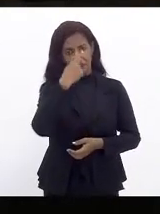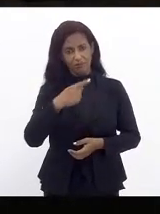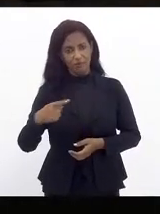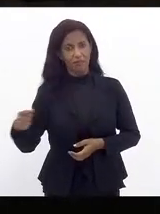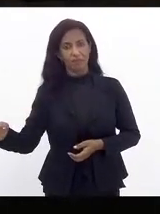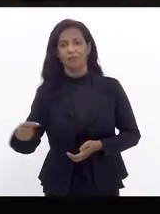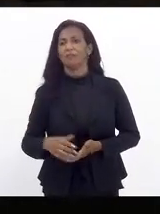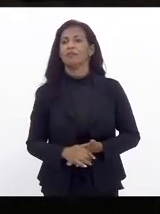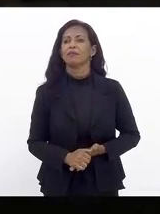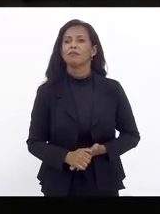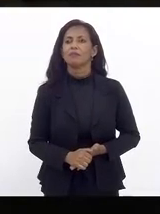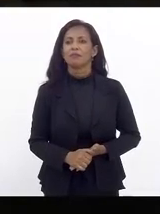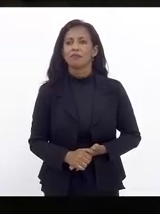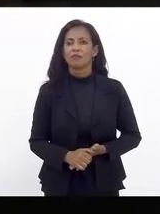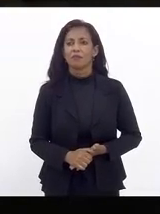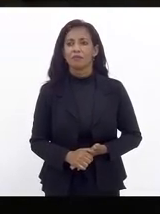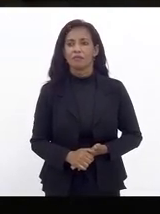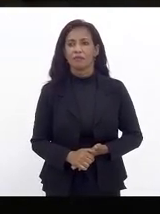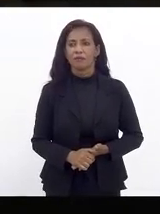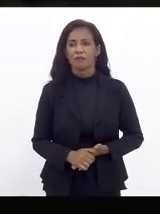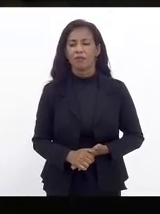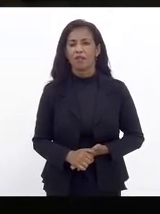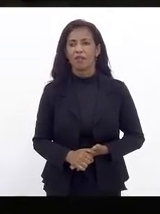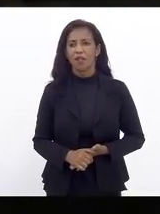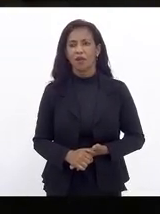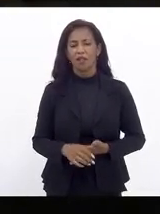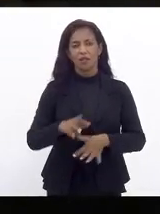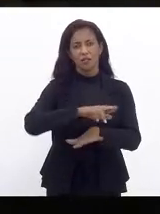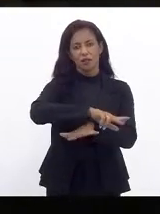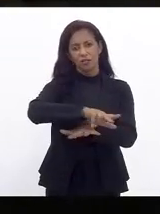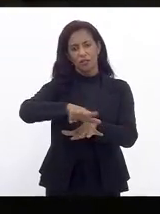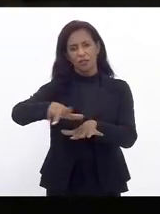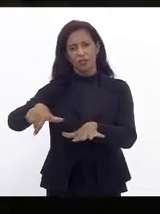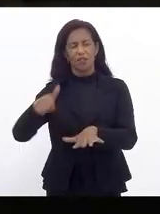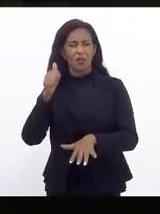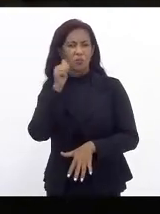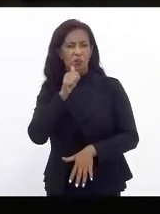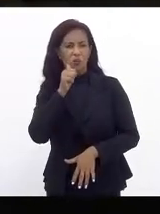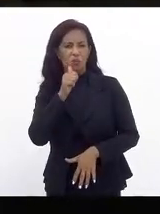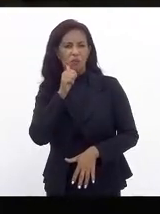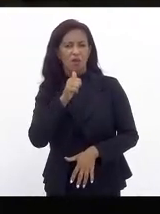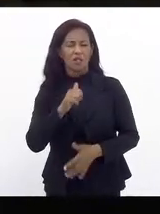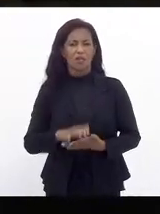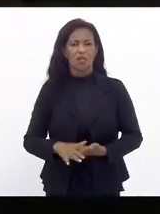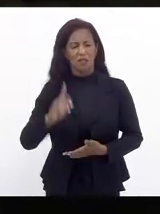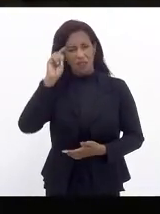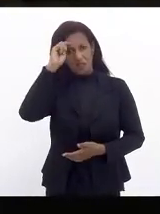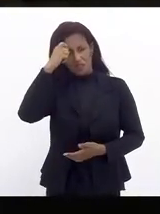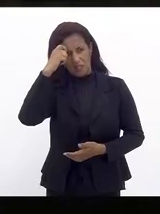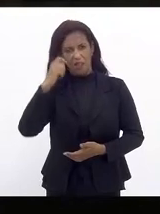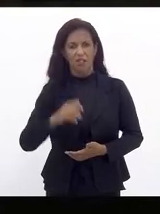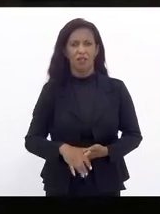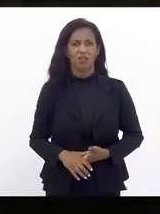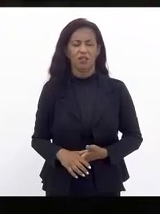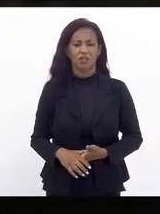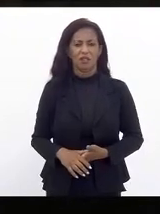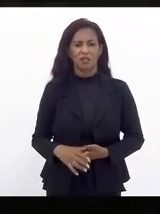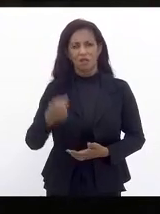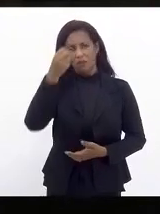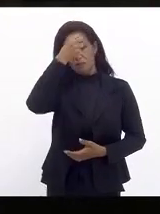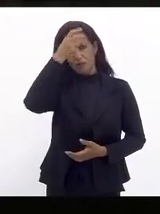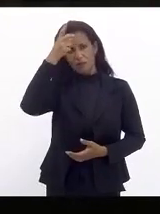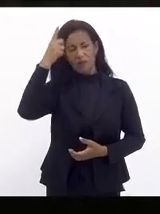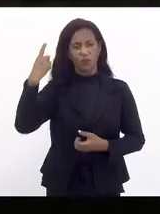senhora presidenta, teve uma vitória importante de diversas mulheres, mães negras do município do Rio de